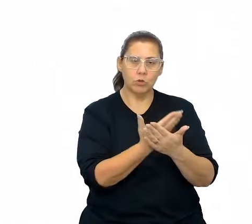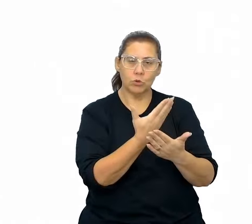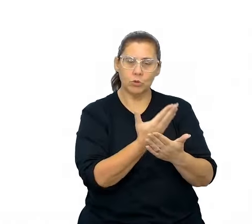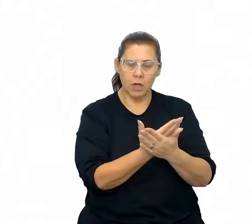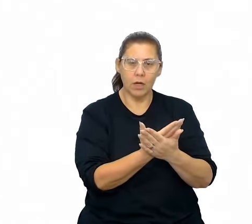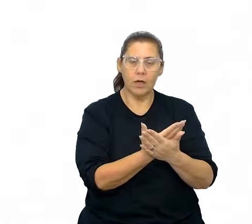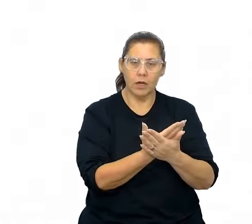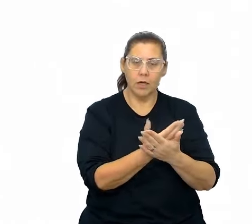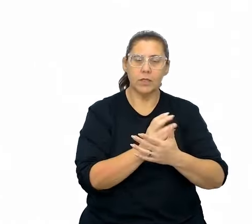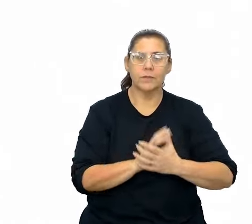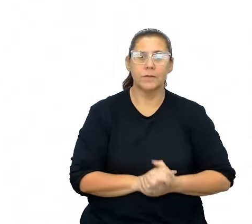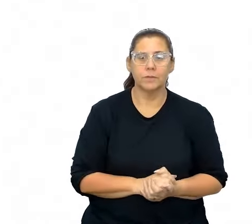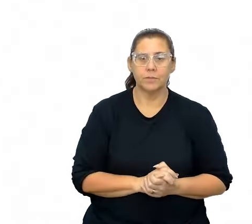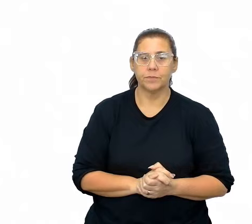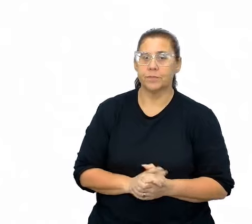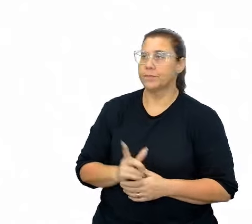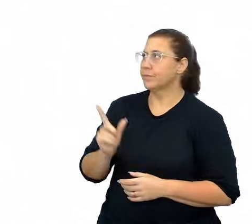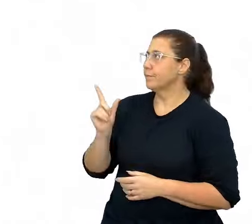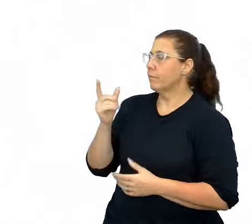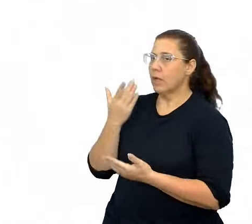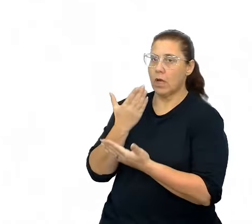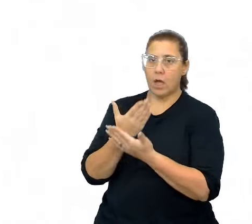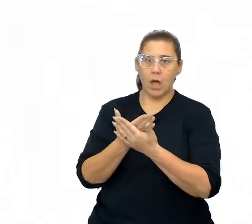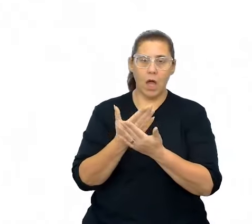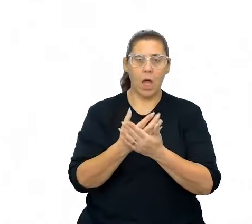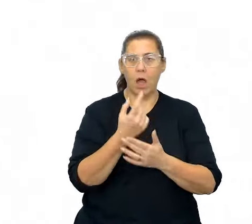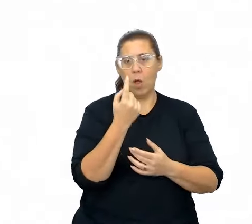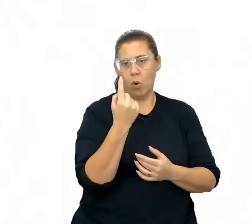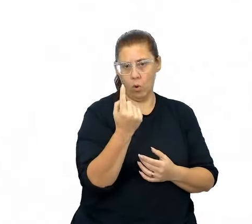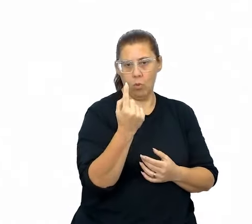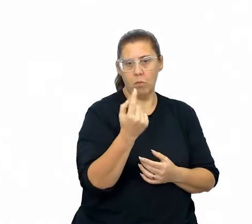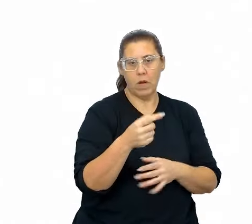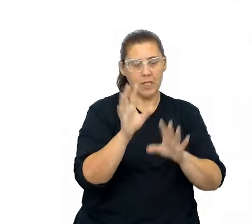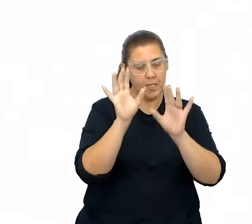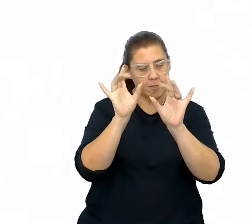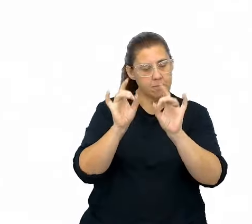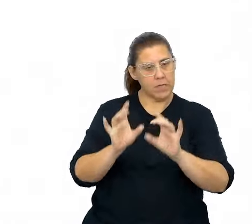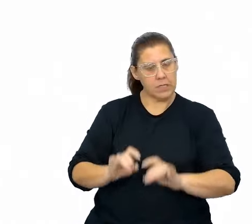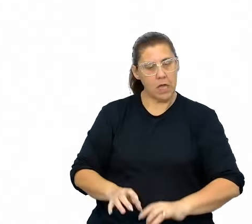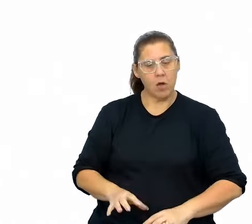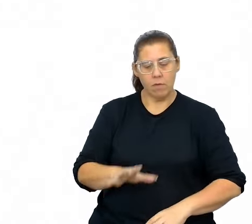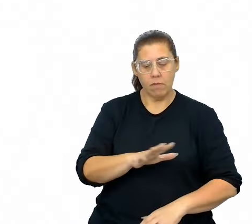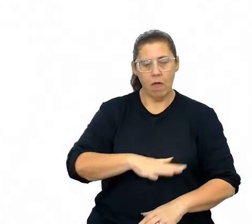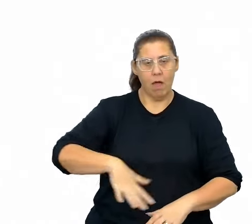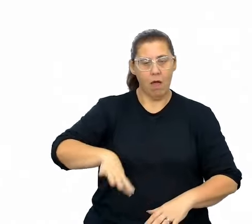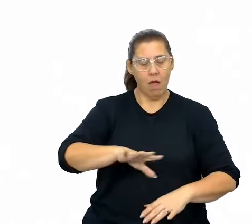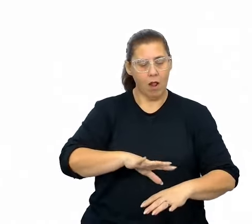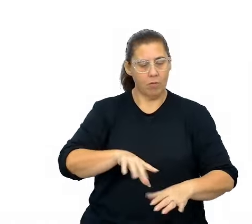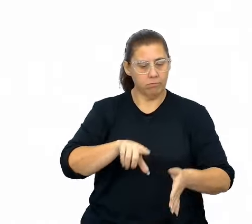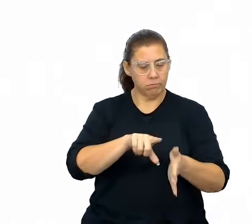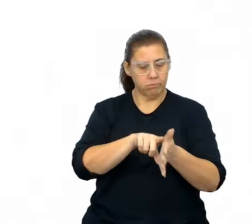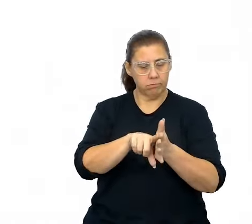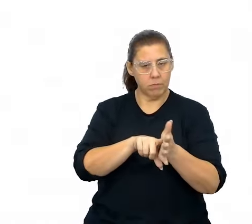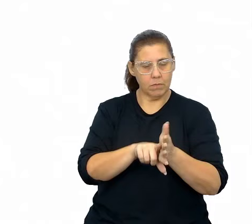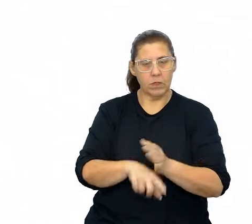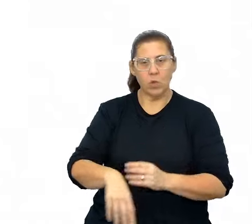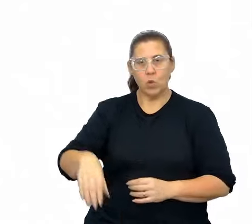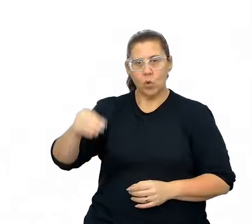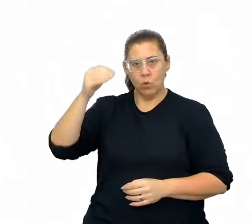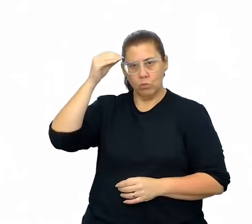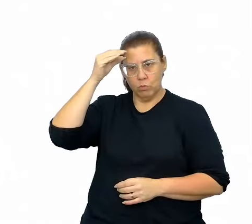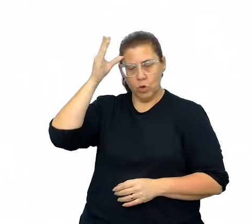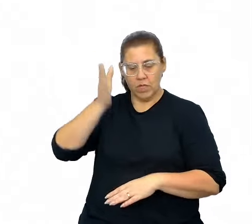estudando. Aqui na aula 1, é especialmente dedicada a um levantamento dos